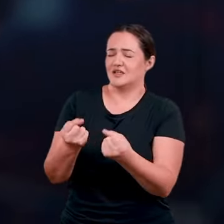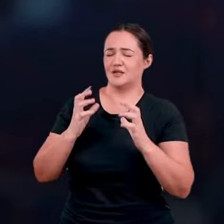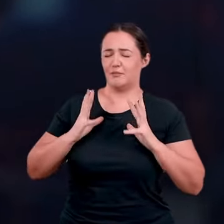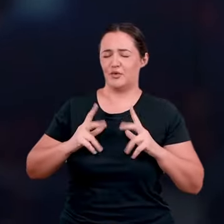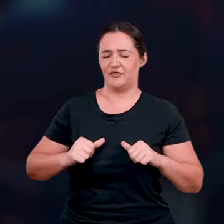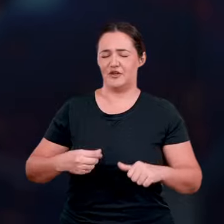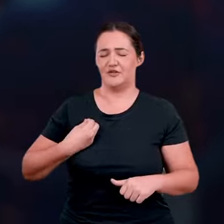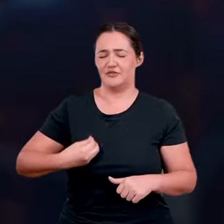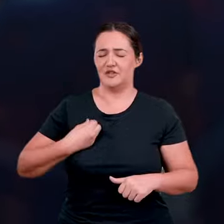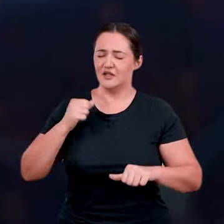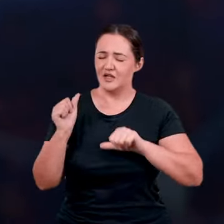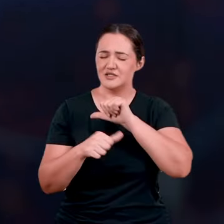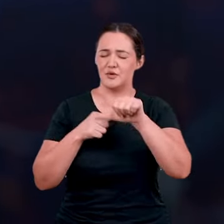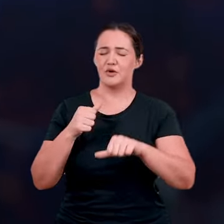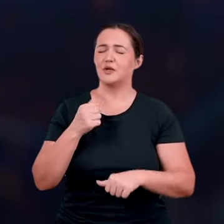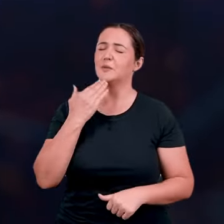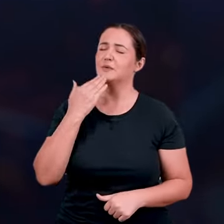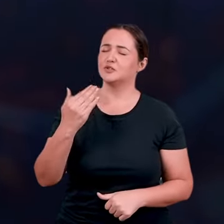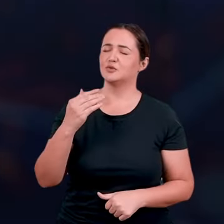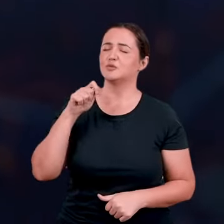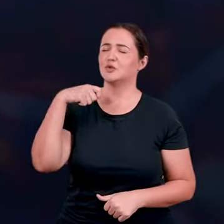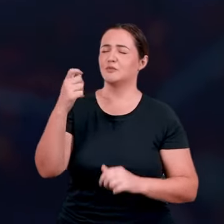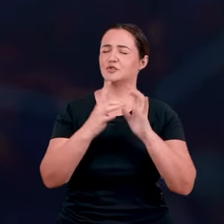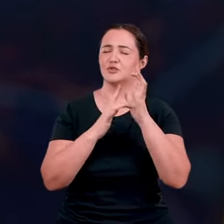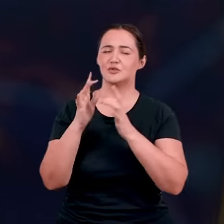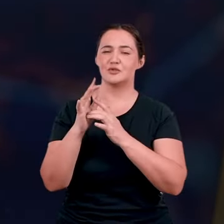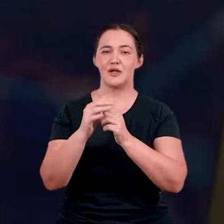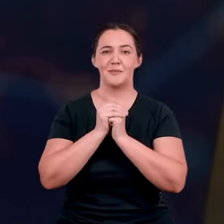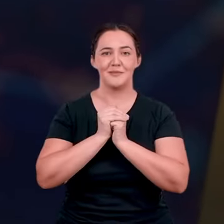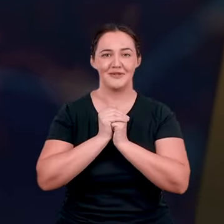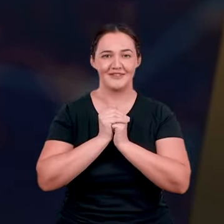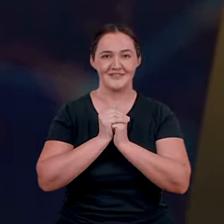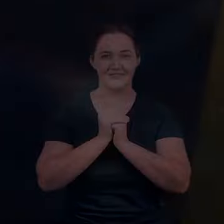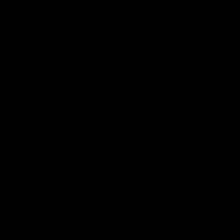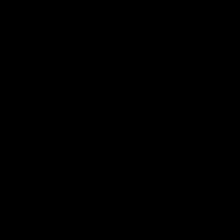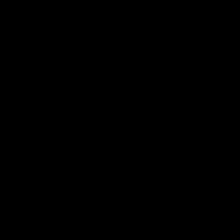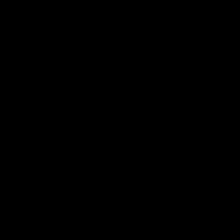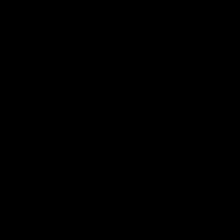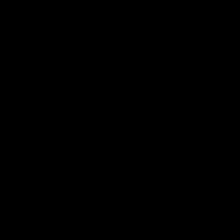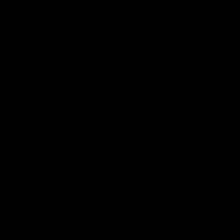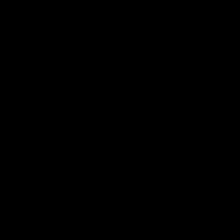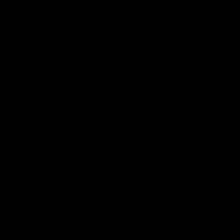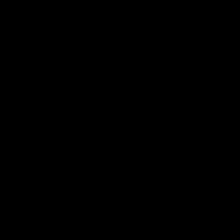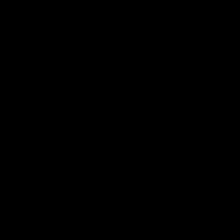purifica a nossa vida e nos restaura, é o que eu lhe peço em nome de Jesus. Amém.